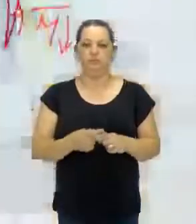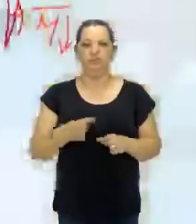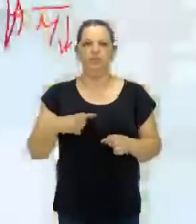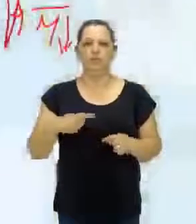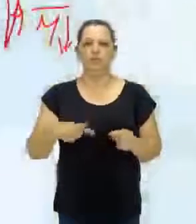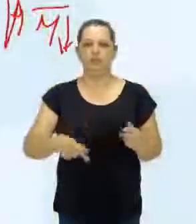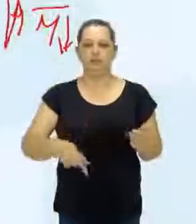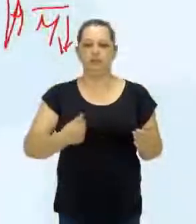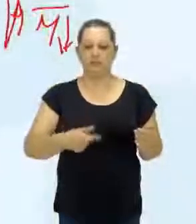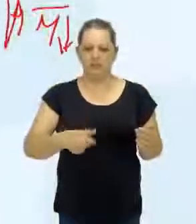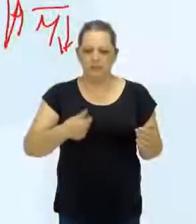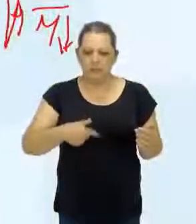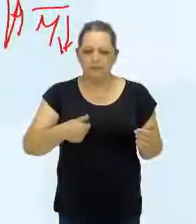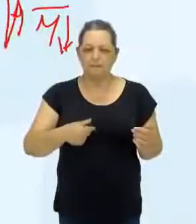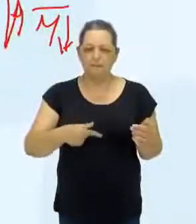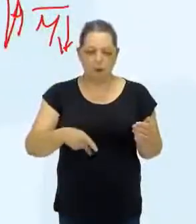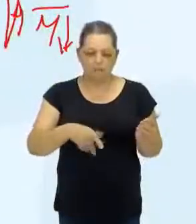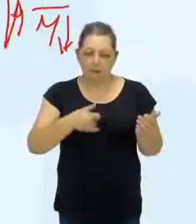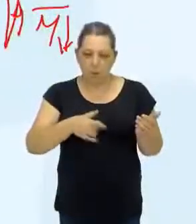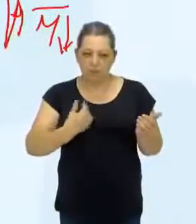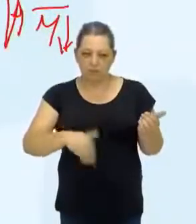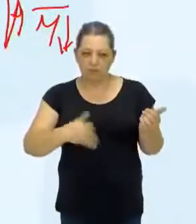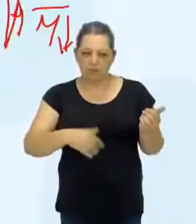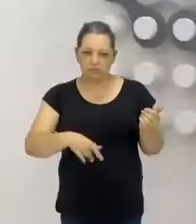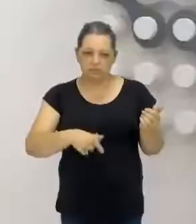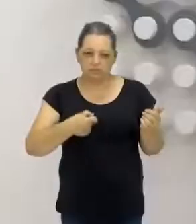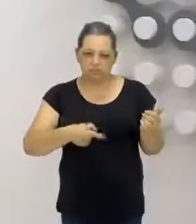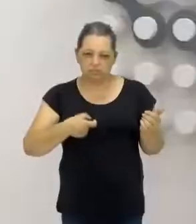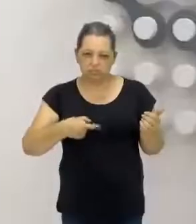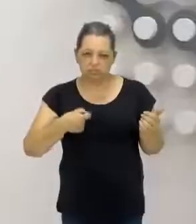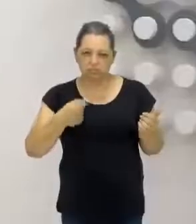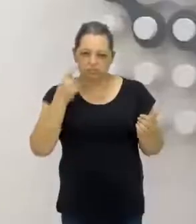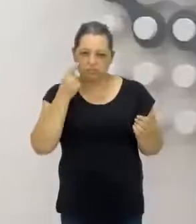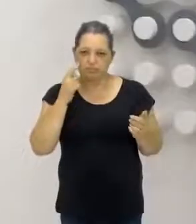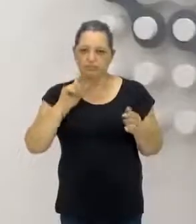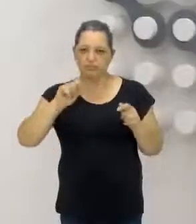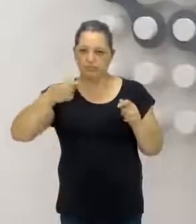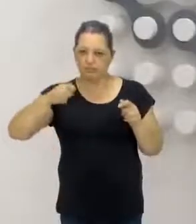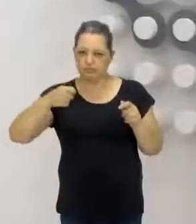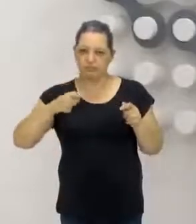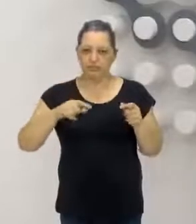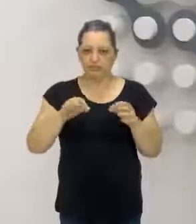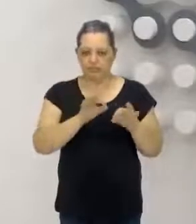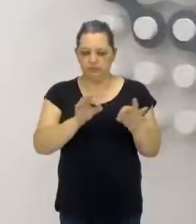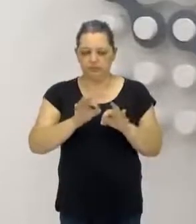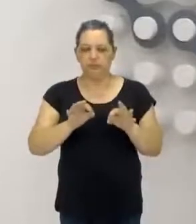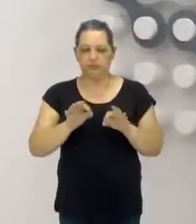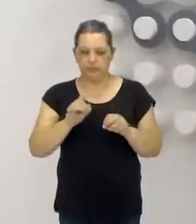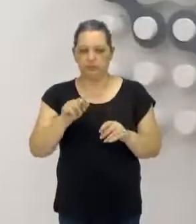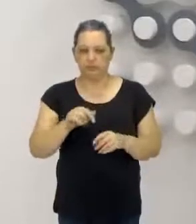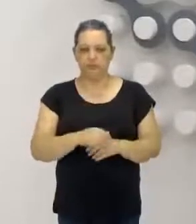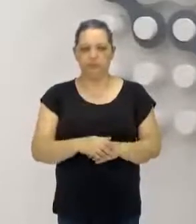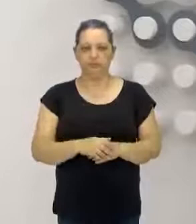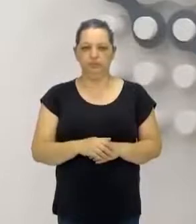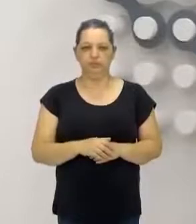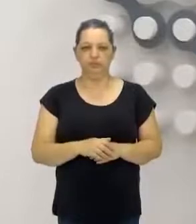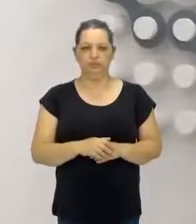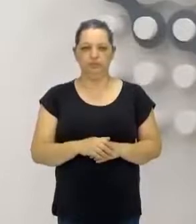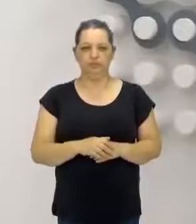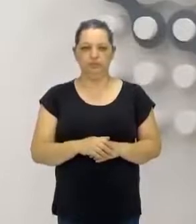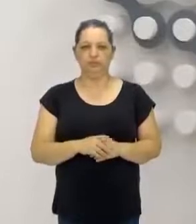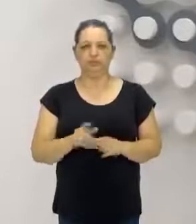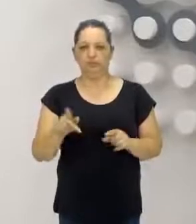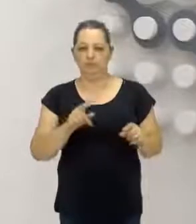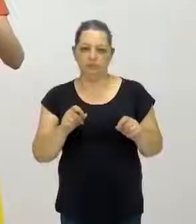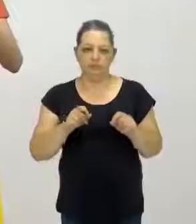na corda, né? No caso, essa tensão, que é quando você vai rosqueando aqui, ou vai, né, e desrosqueando assim por diante. A gente vai fazer agora, senão você não vai